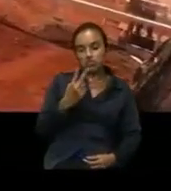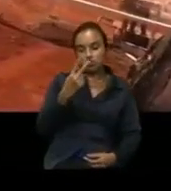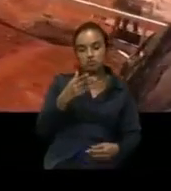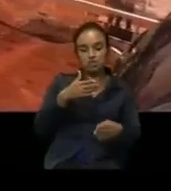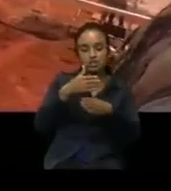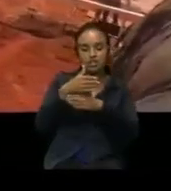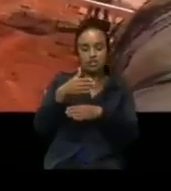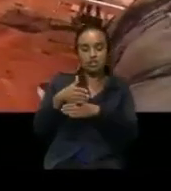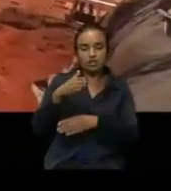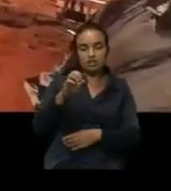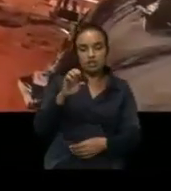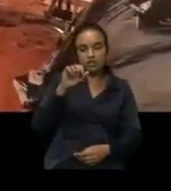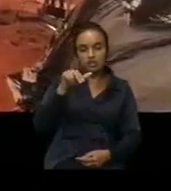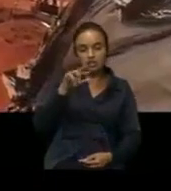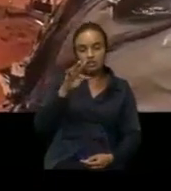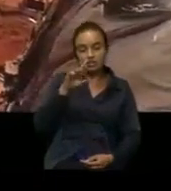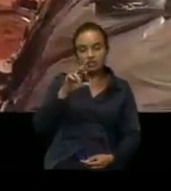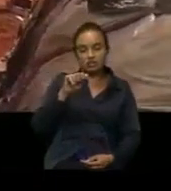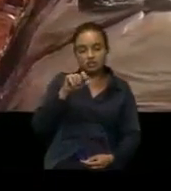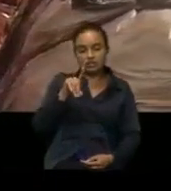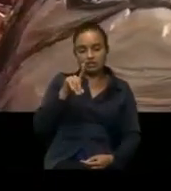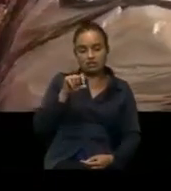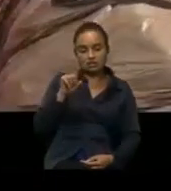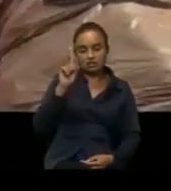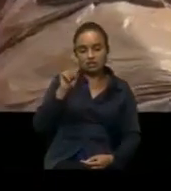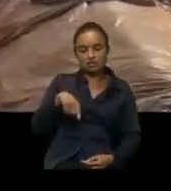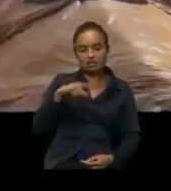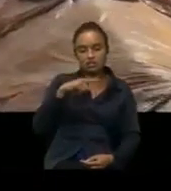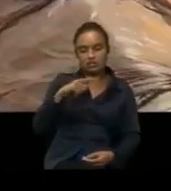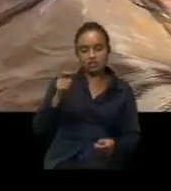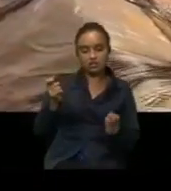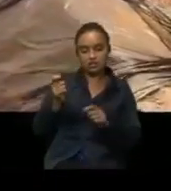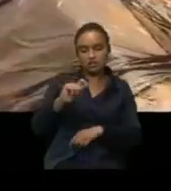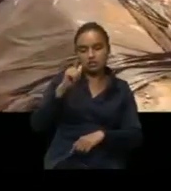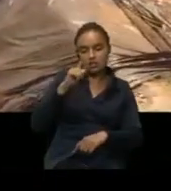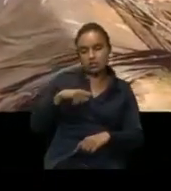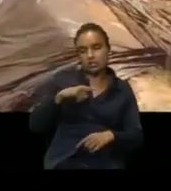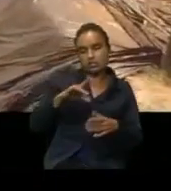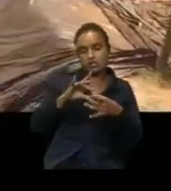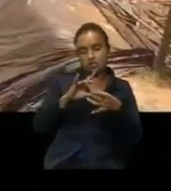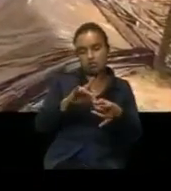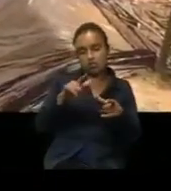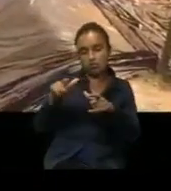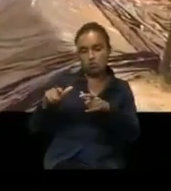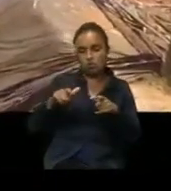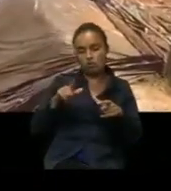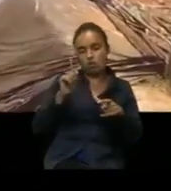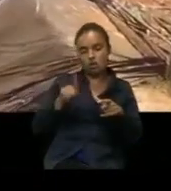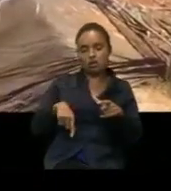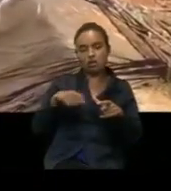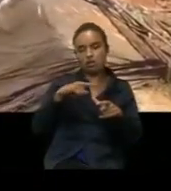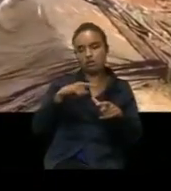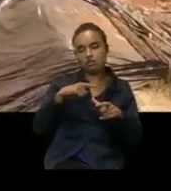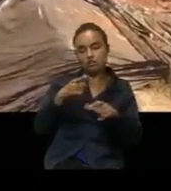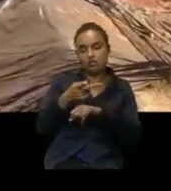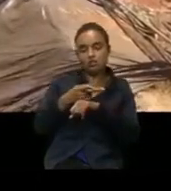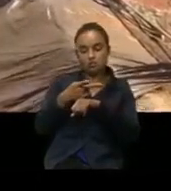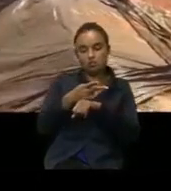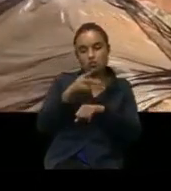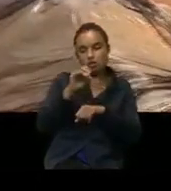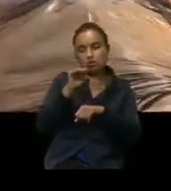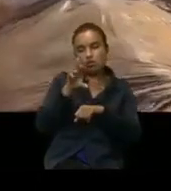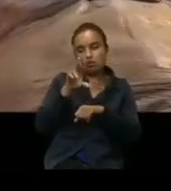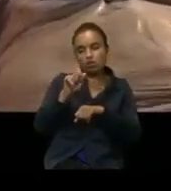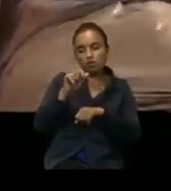entradas. E aí é a locação da obra. Então esse gabarito, ele já foi feito com um